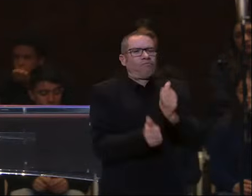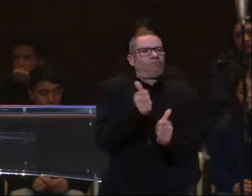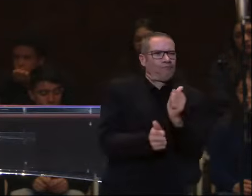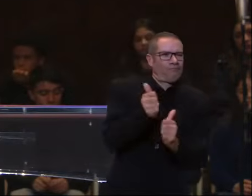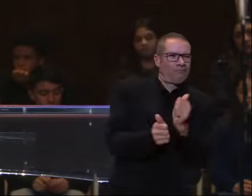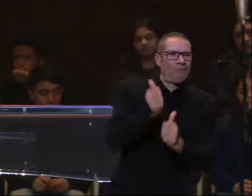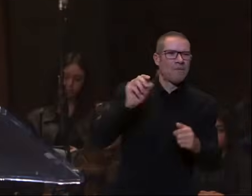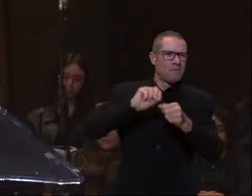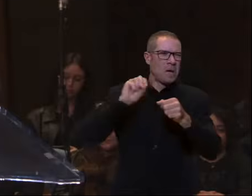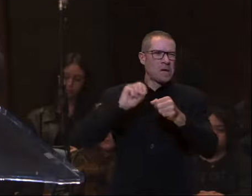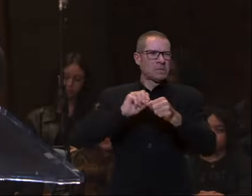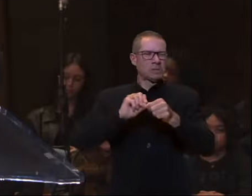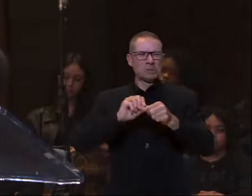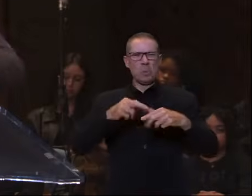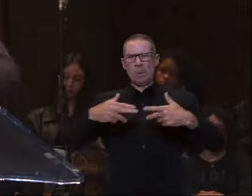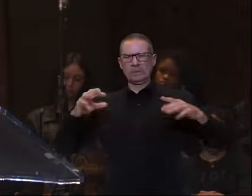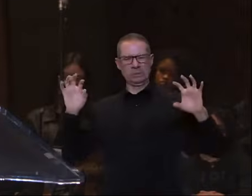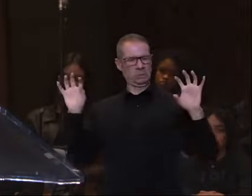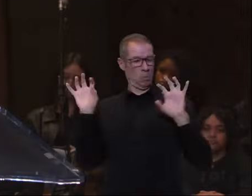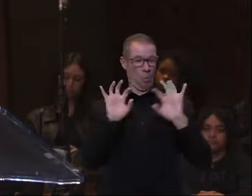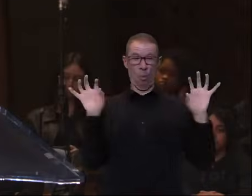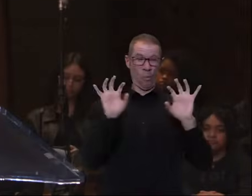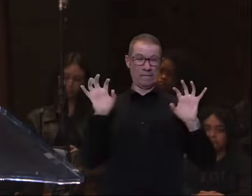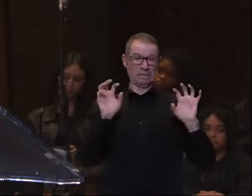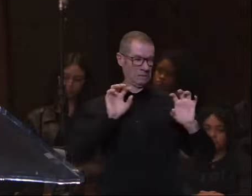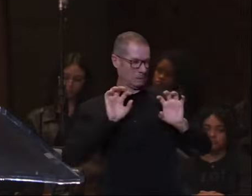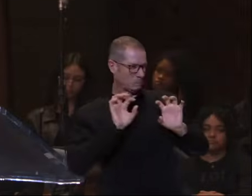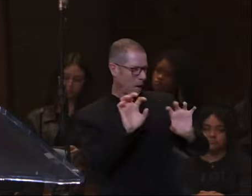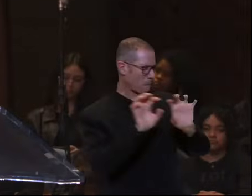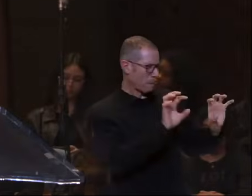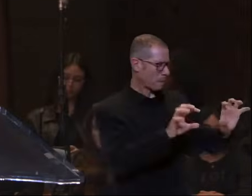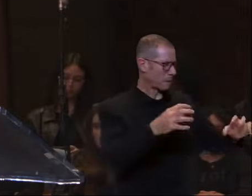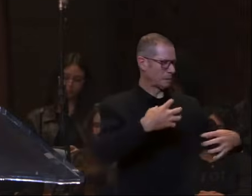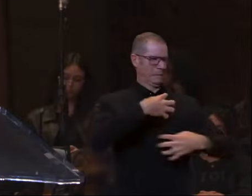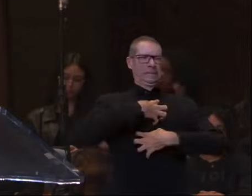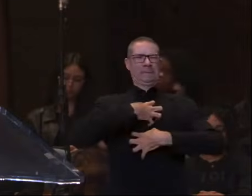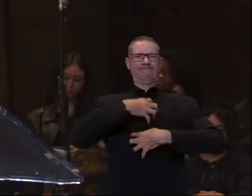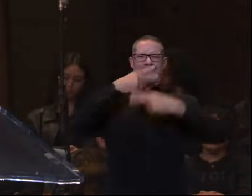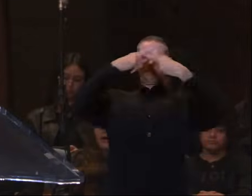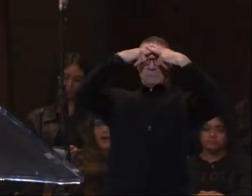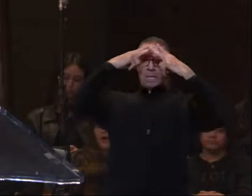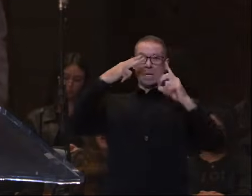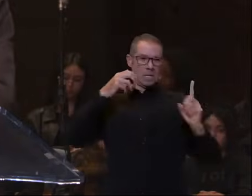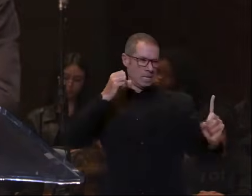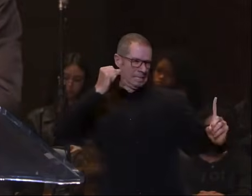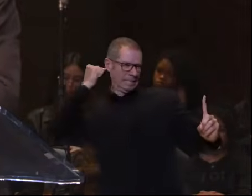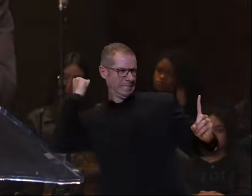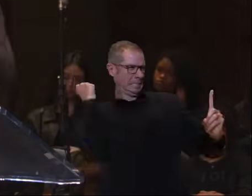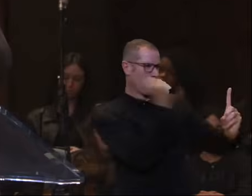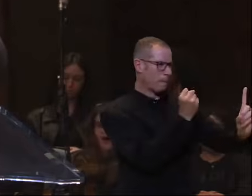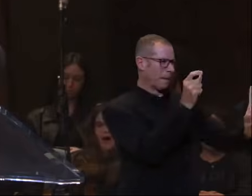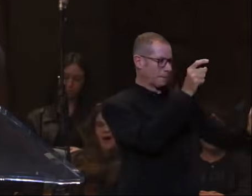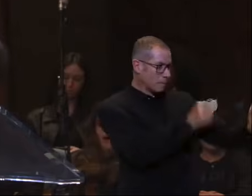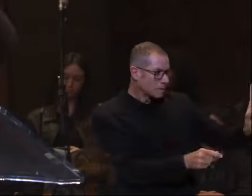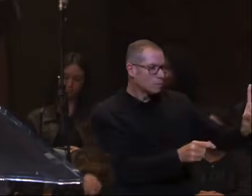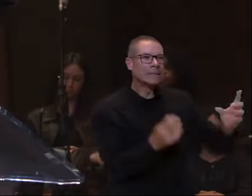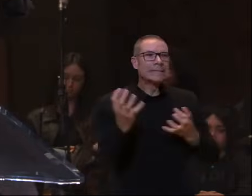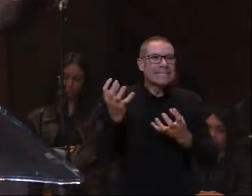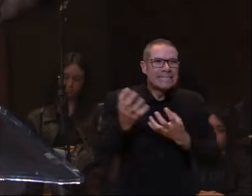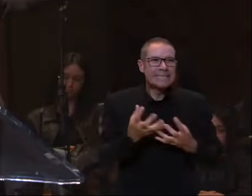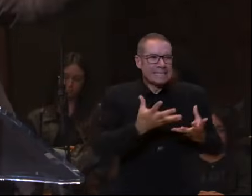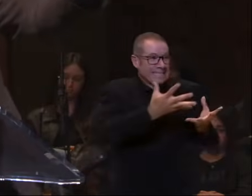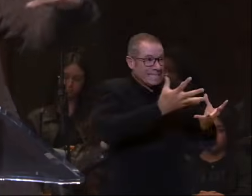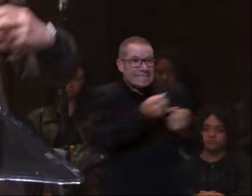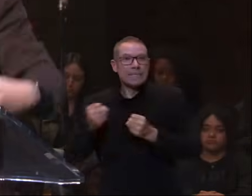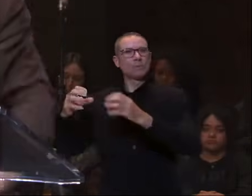coisas horríveis, machucaram pessoas, se machucaram, chegaram a matar gente, porque queriam ser